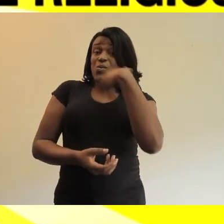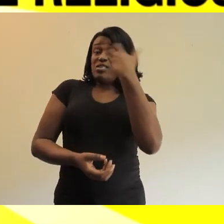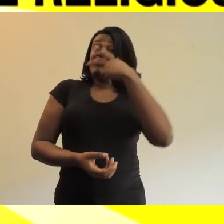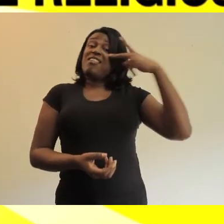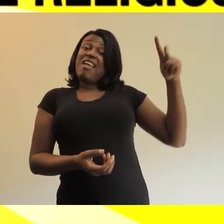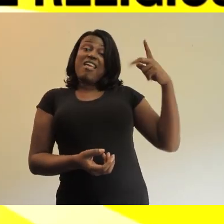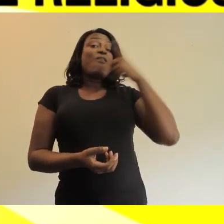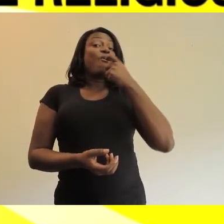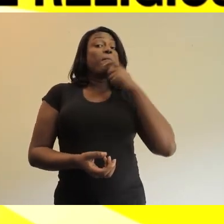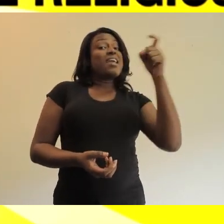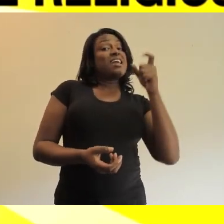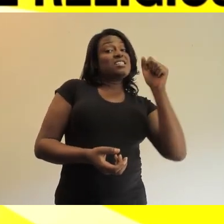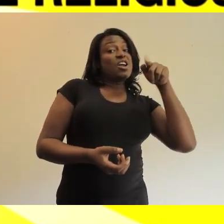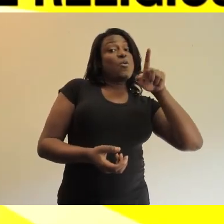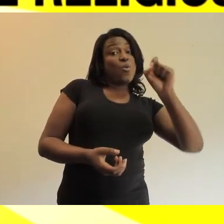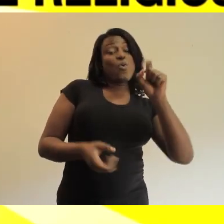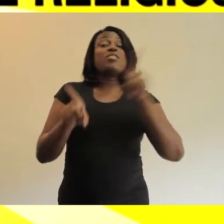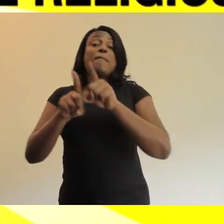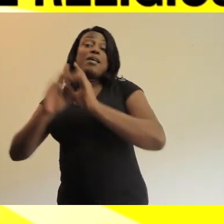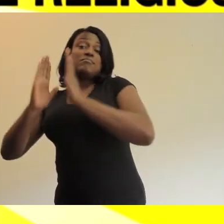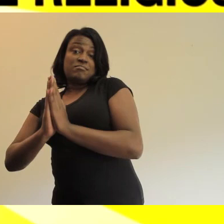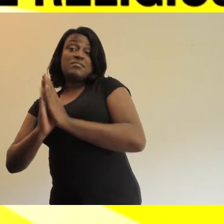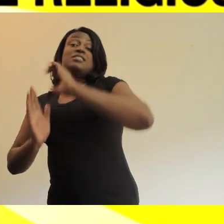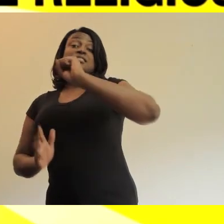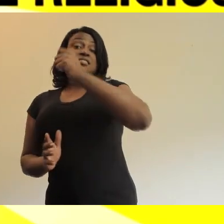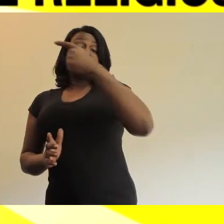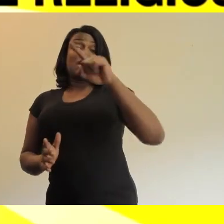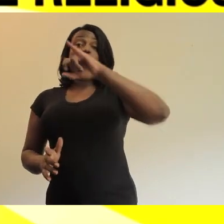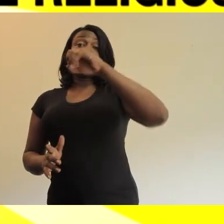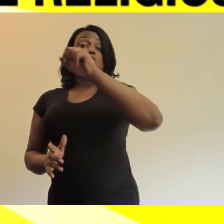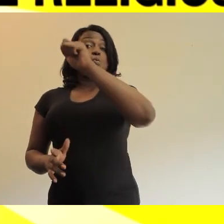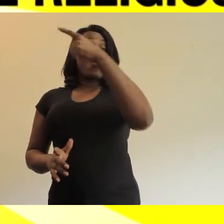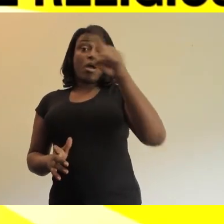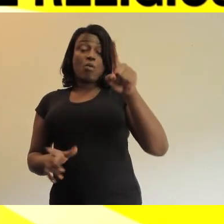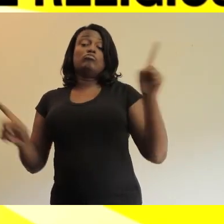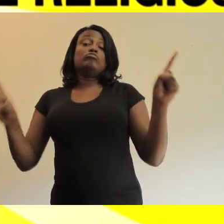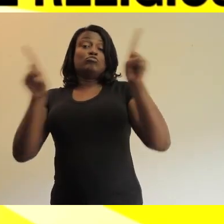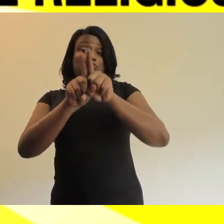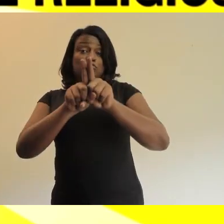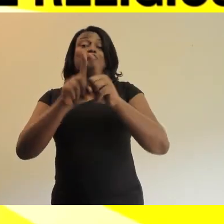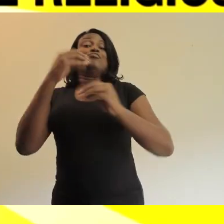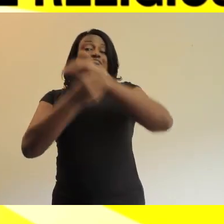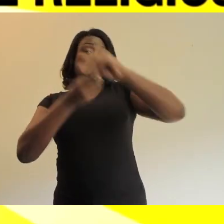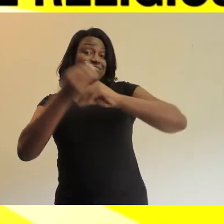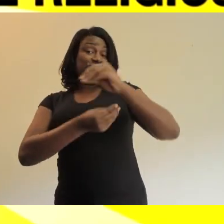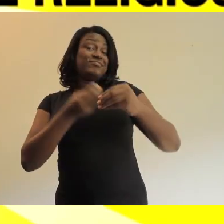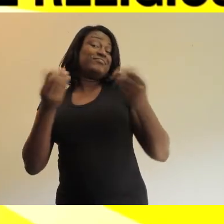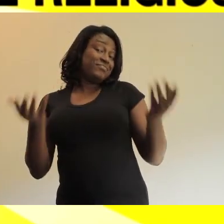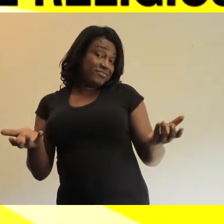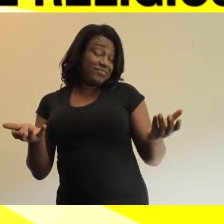Xangô entidade do Candomblé e São João Batista falar de sincretismo religioso é falar de